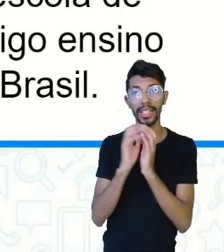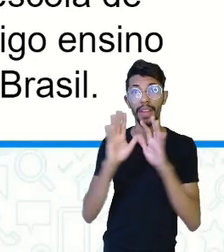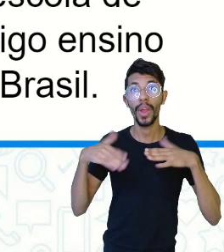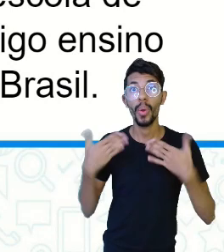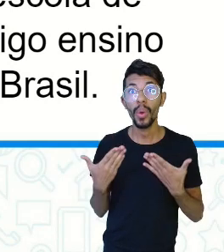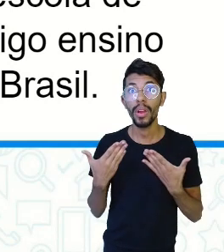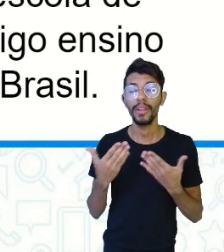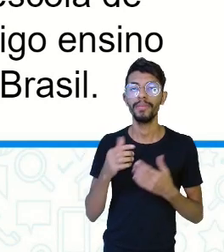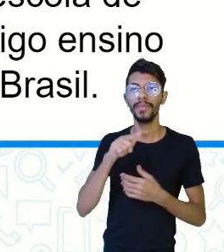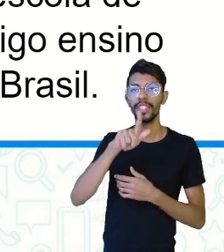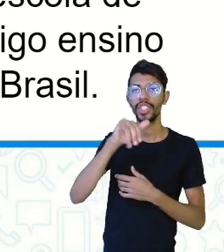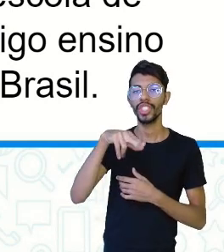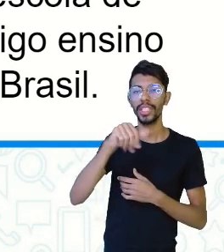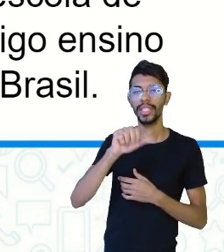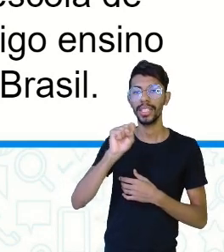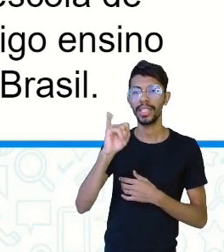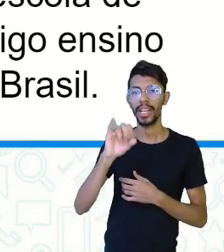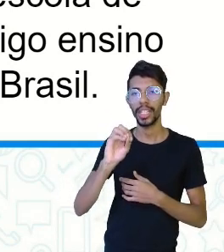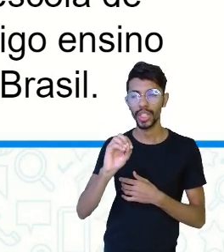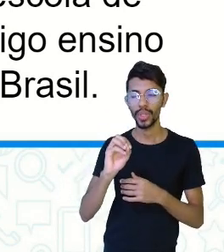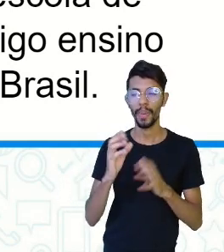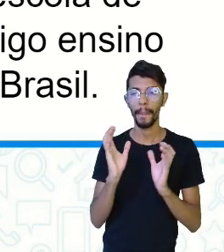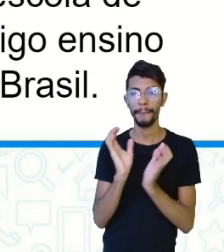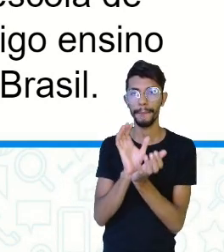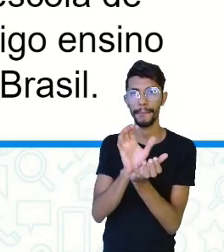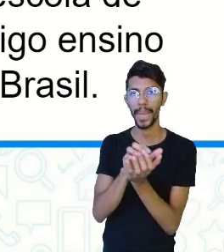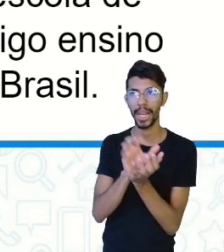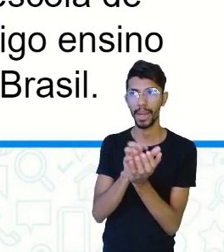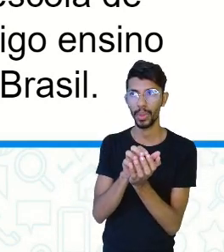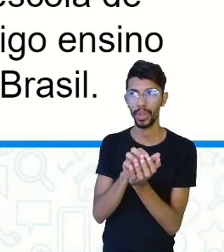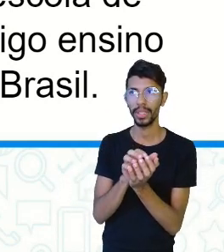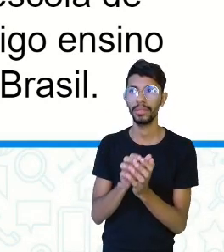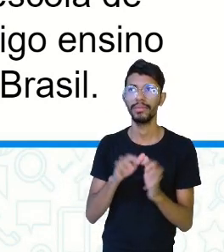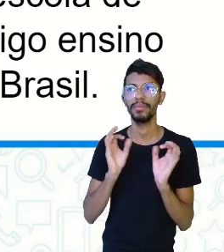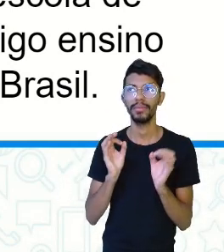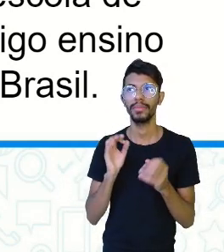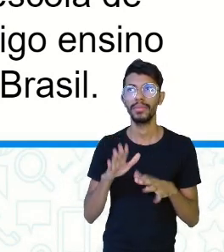pernambucano. Gente, ele é chamado, na época que foi